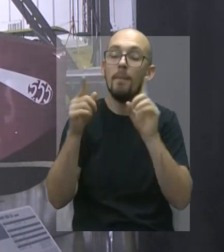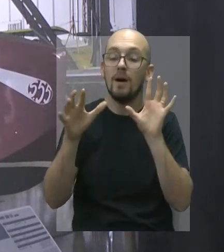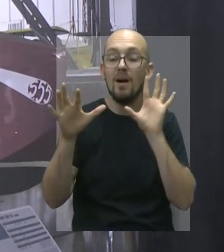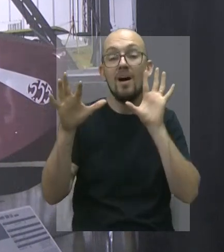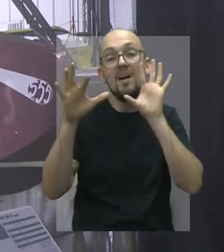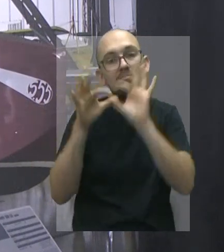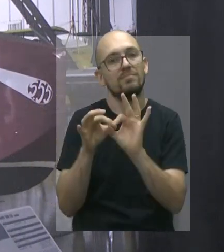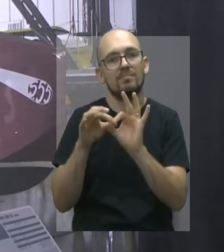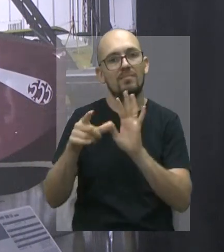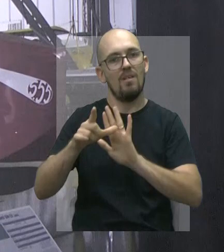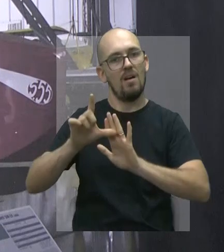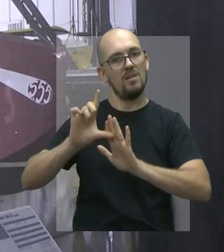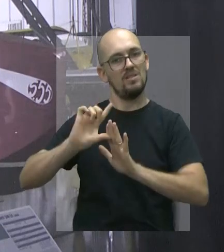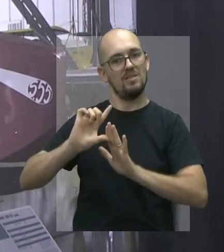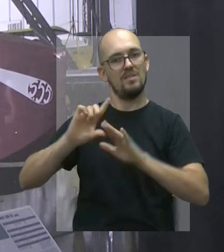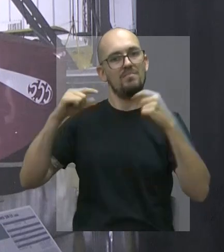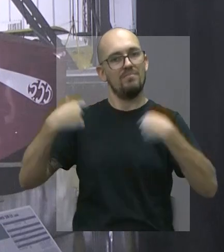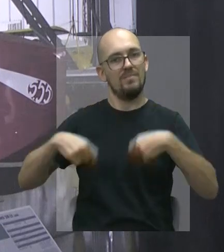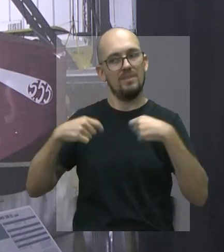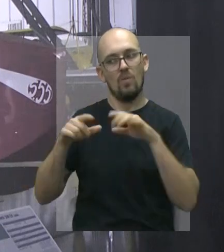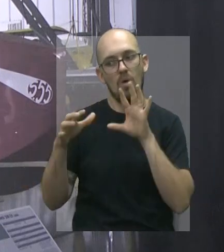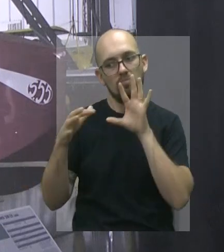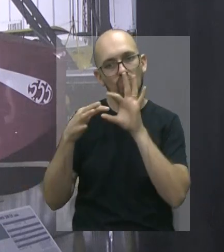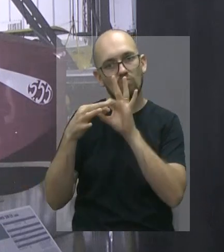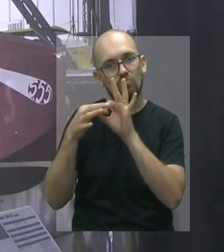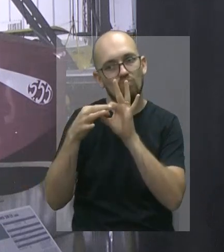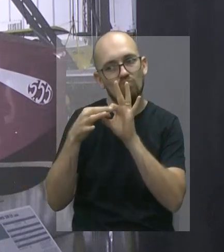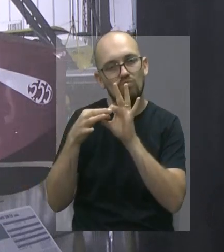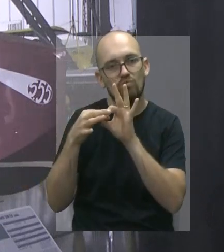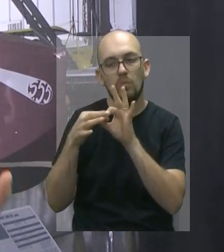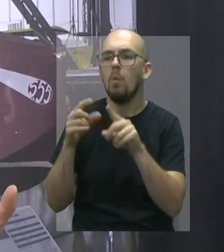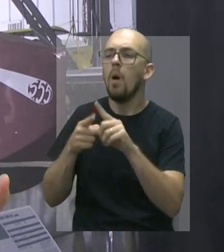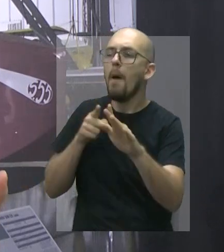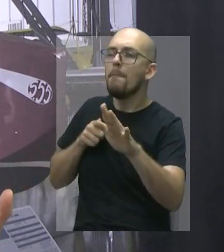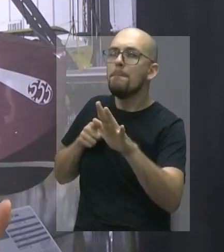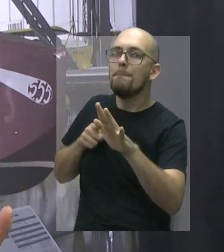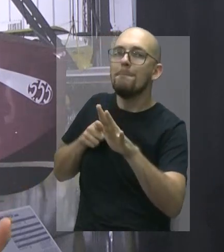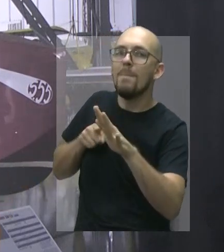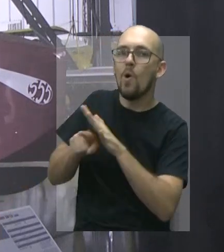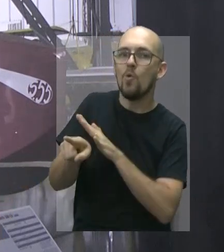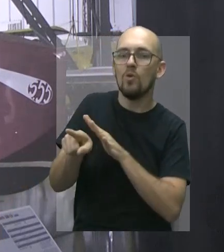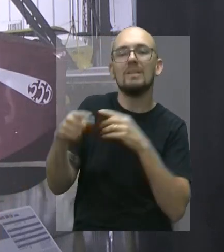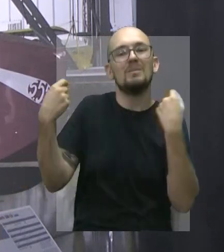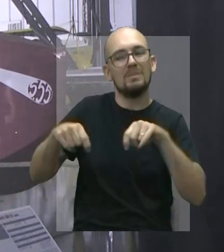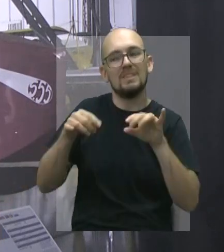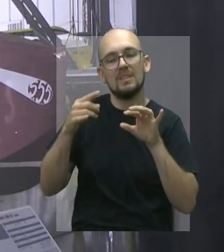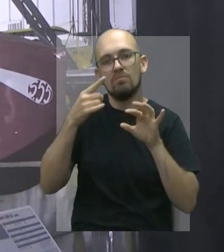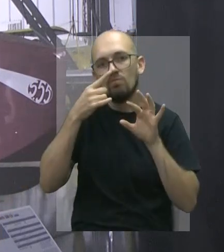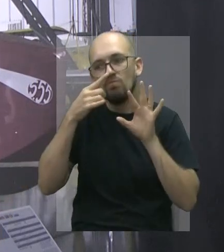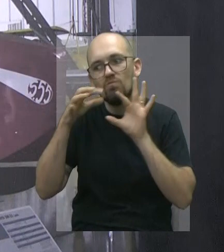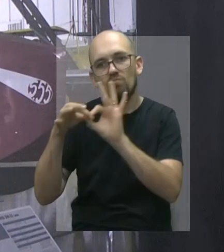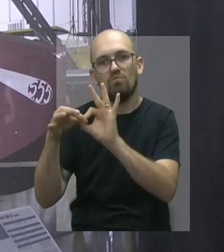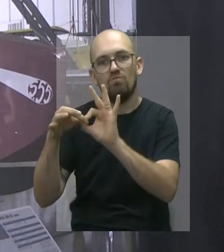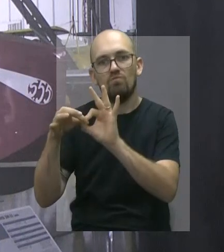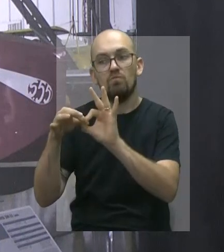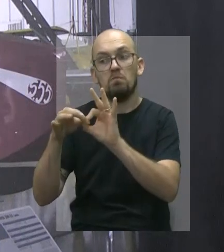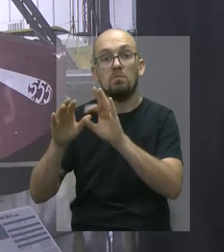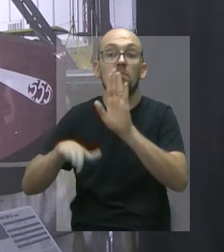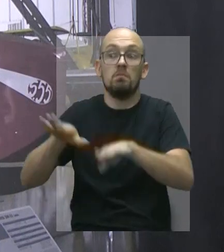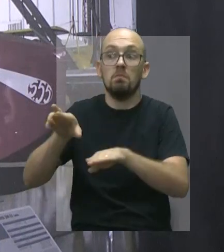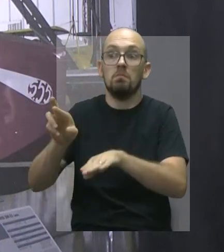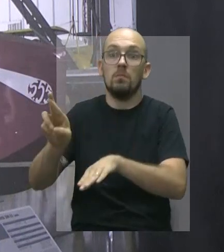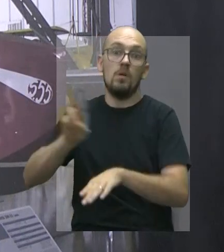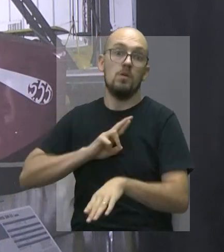você conseguir fazer essa pergunta tão aberta, né? Porque é uma pergunta aberta na qual você tem que estar pronto para receber qualquer tipo de